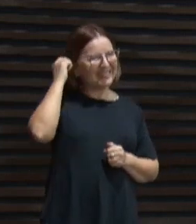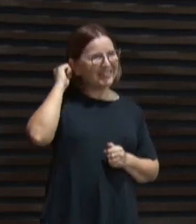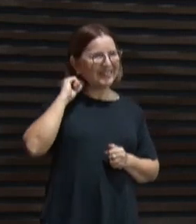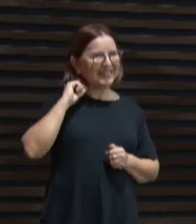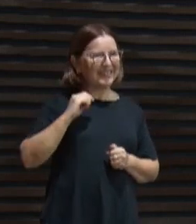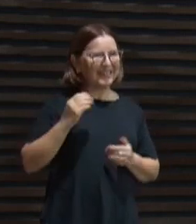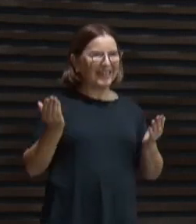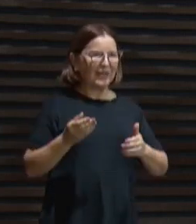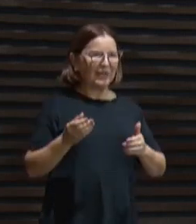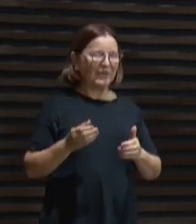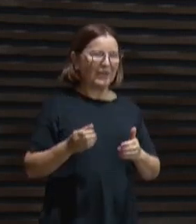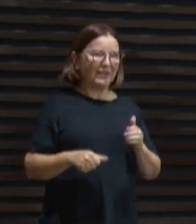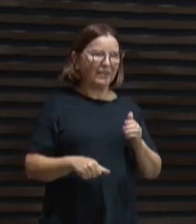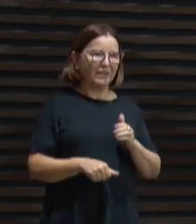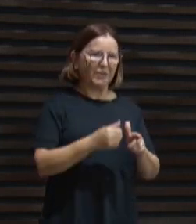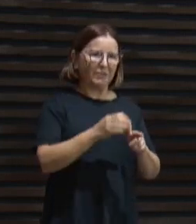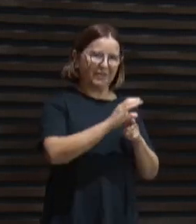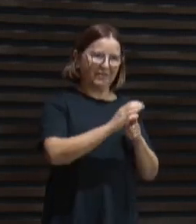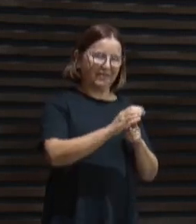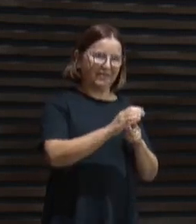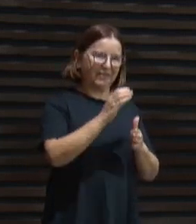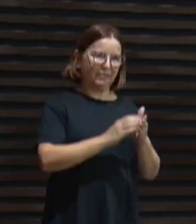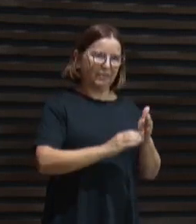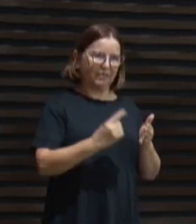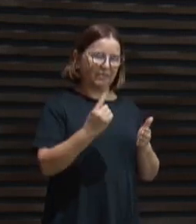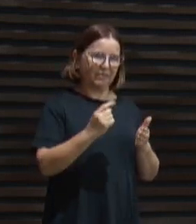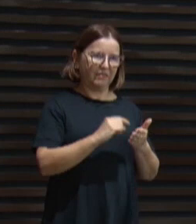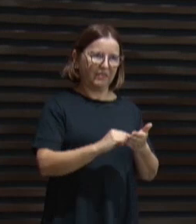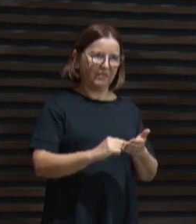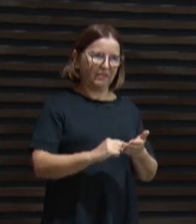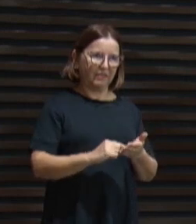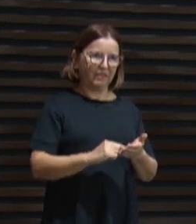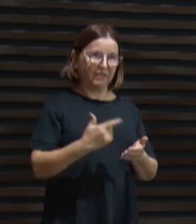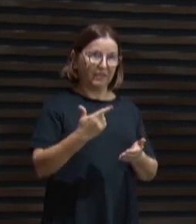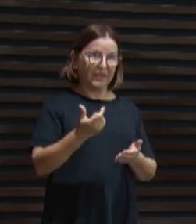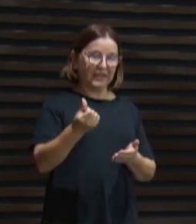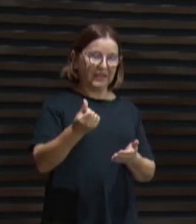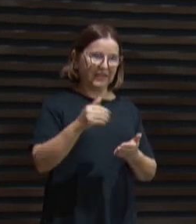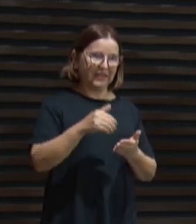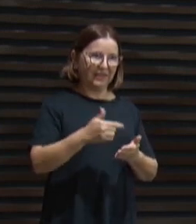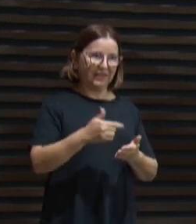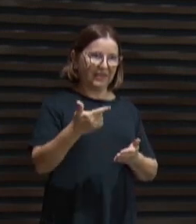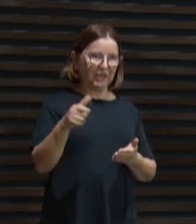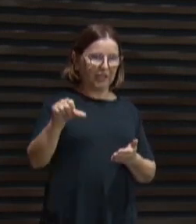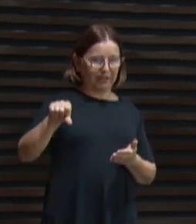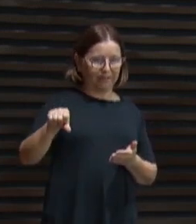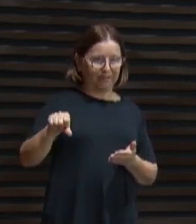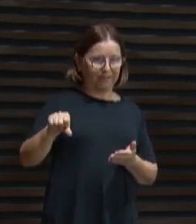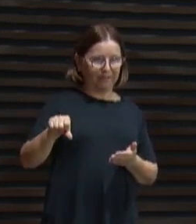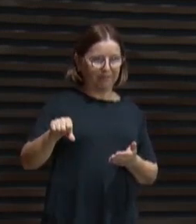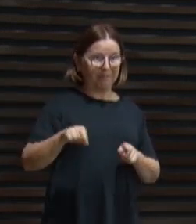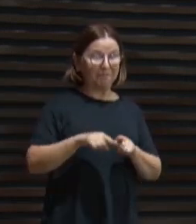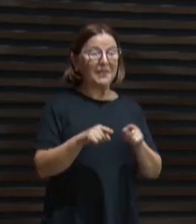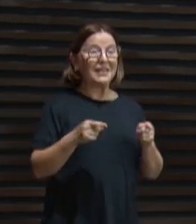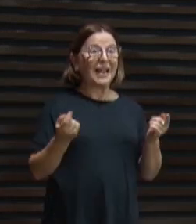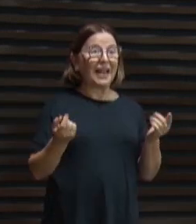Coríntios capítulo 1, os versos 26 a 29, mas agora eu vou fazer um pedido para